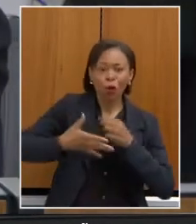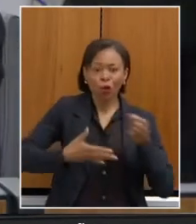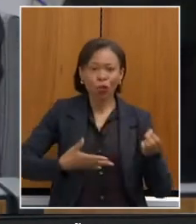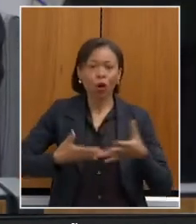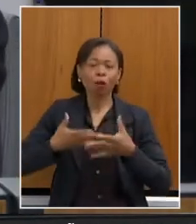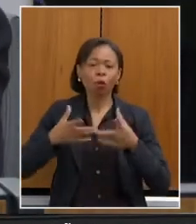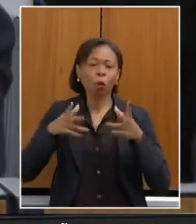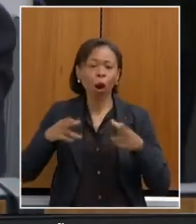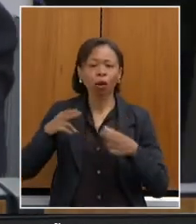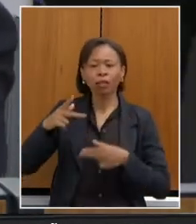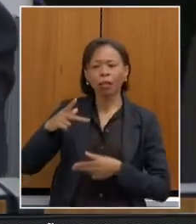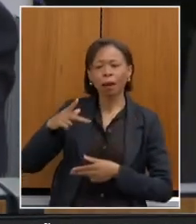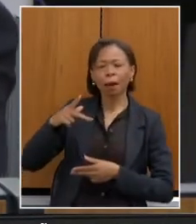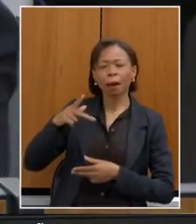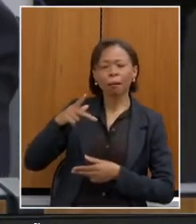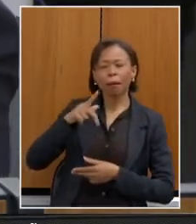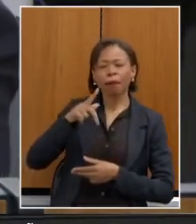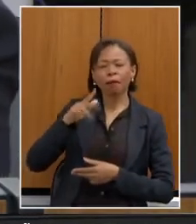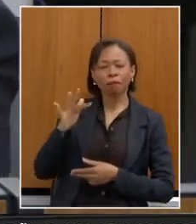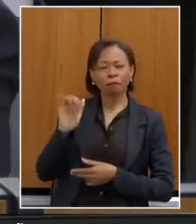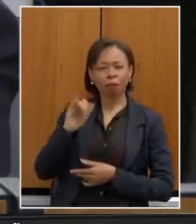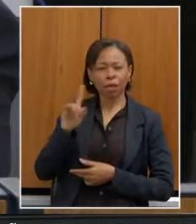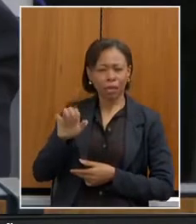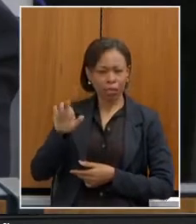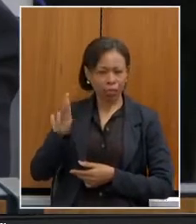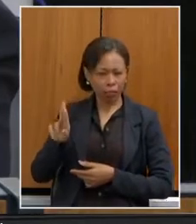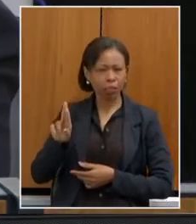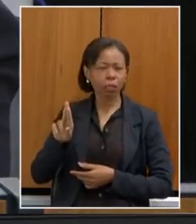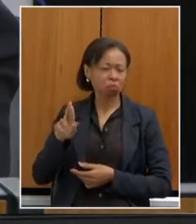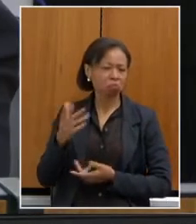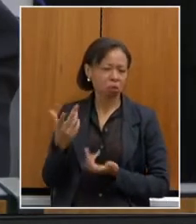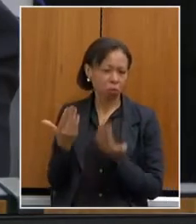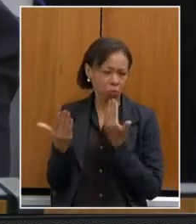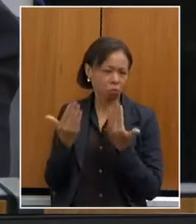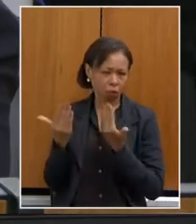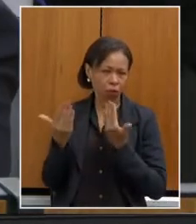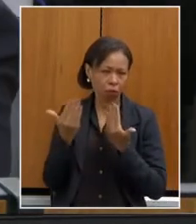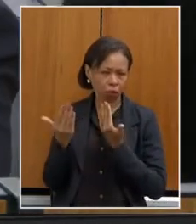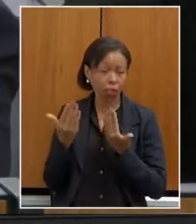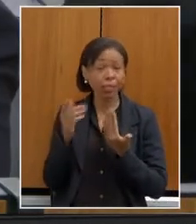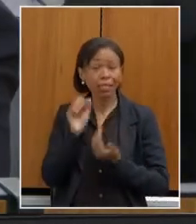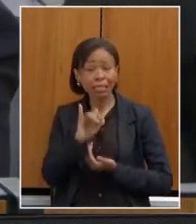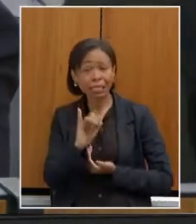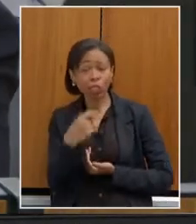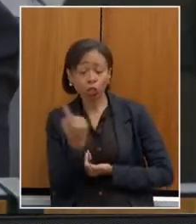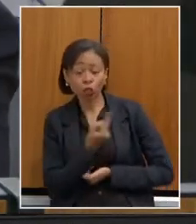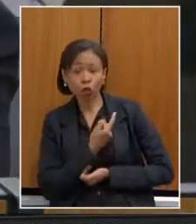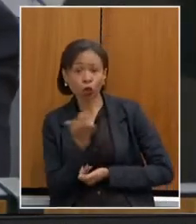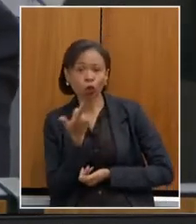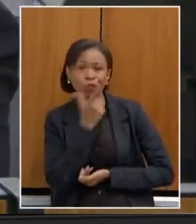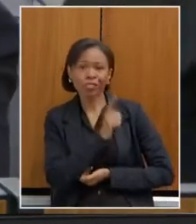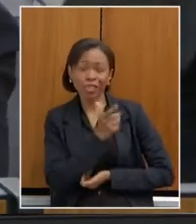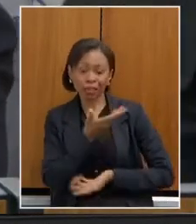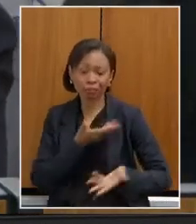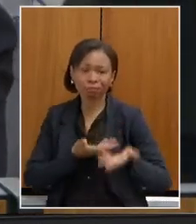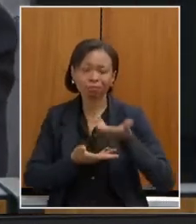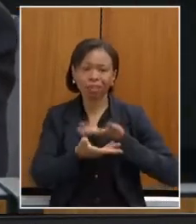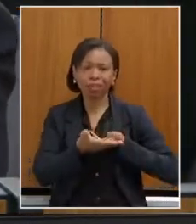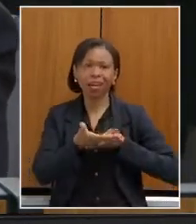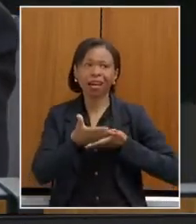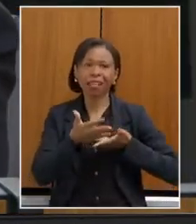com a da Pfizer, que é a de peptídeo. Caso a gente consiga essa transferência de tecnologia com a